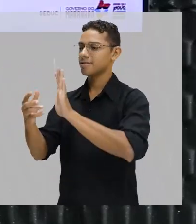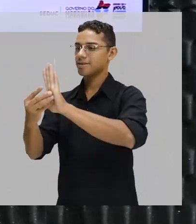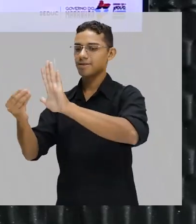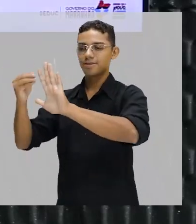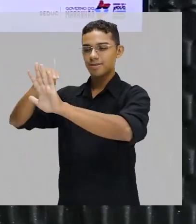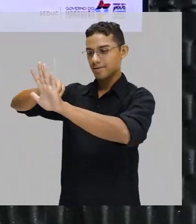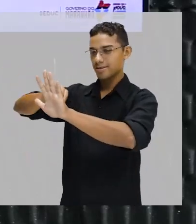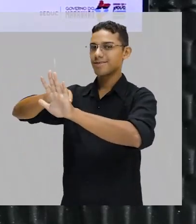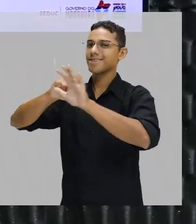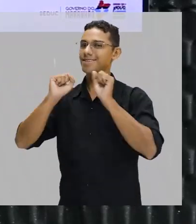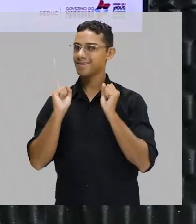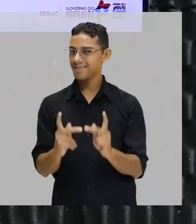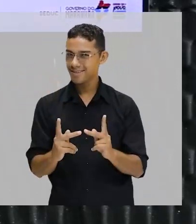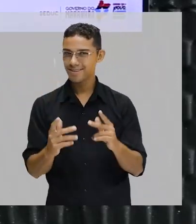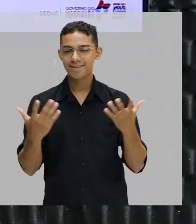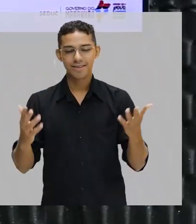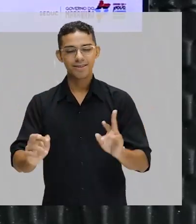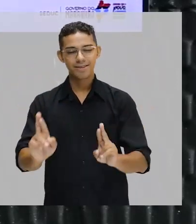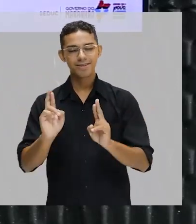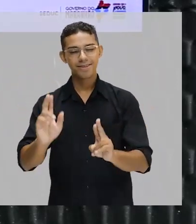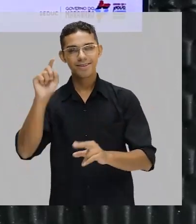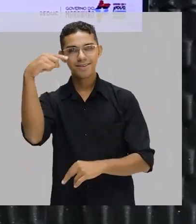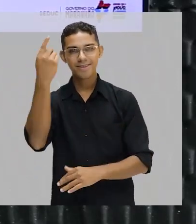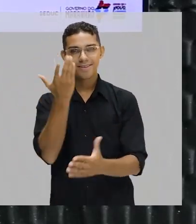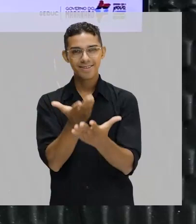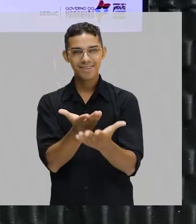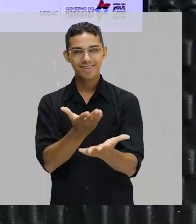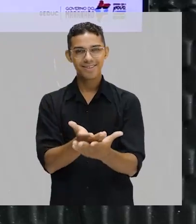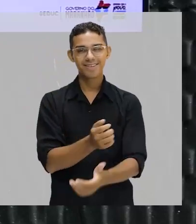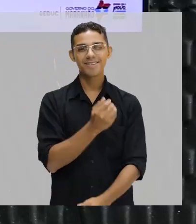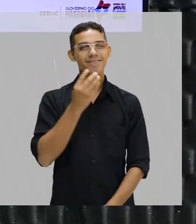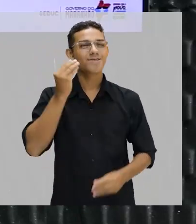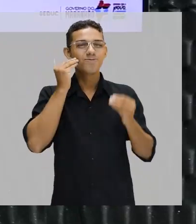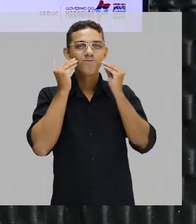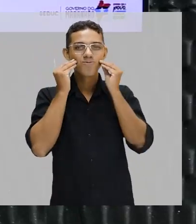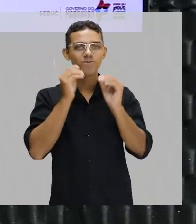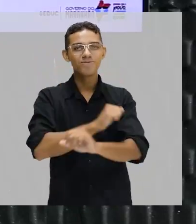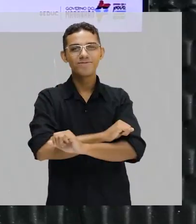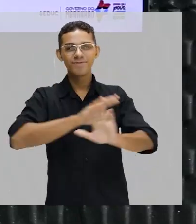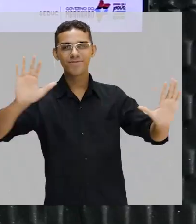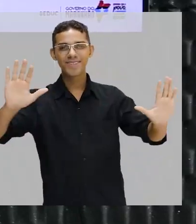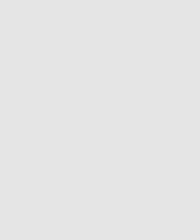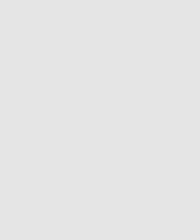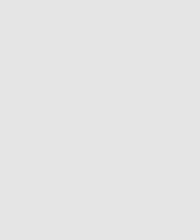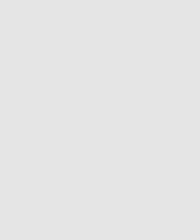aí, tudo bem, certo? Aguardo vocês na próxima aula, um grande abraço!